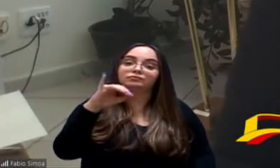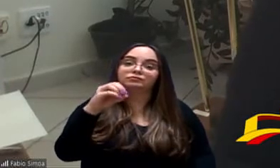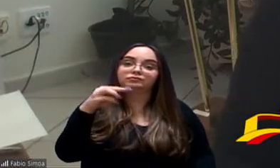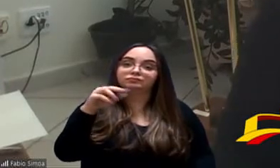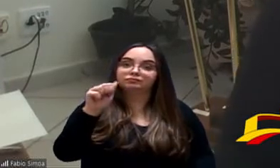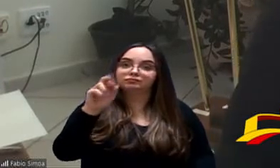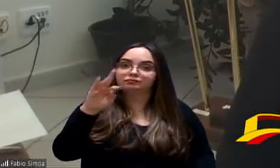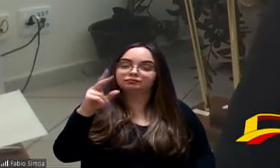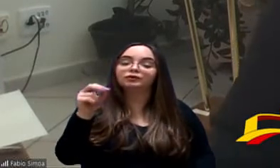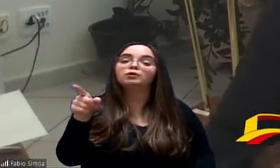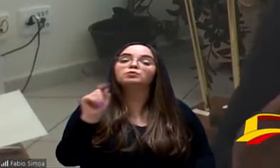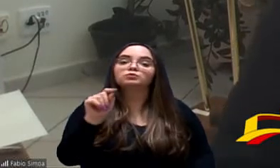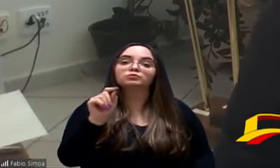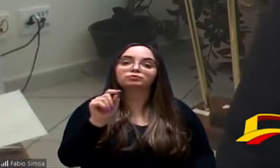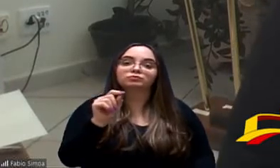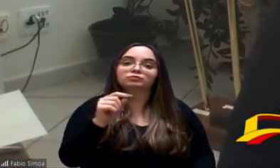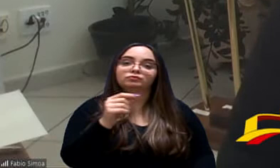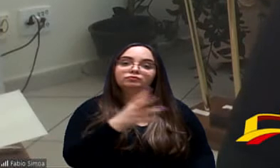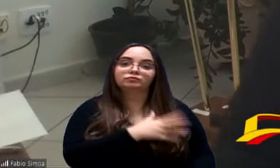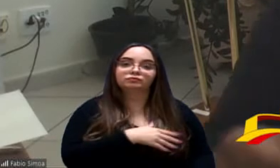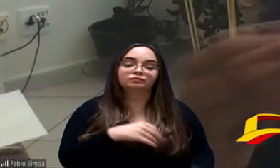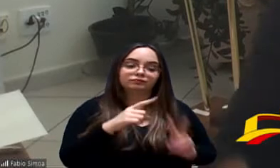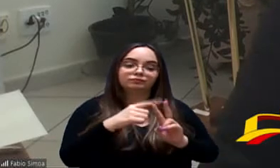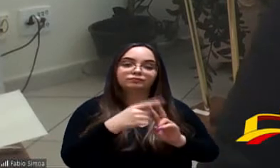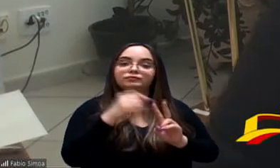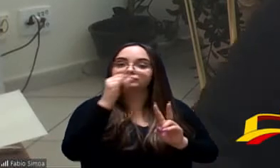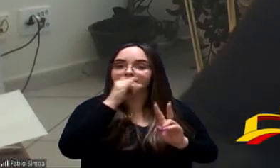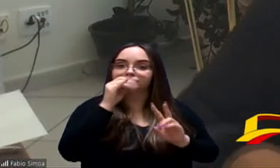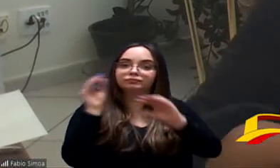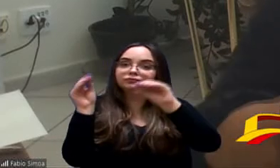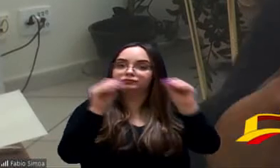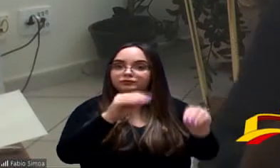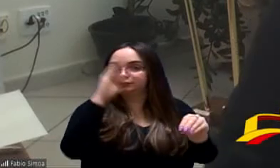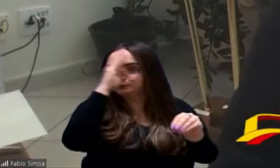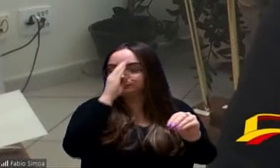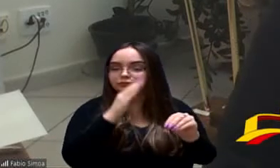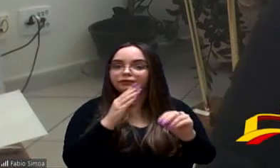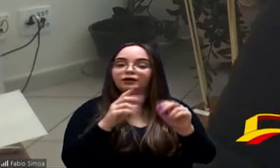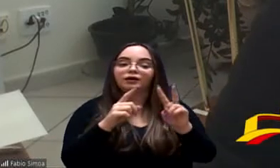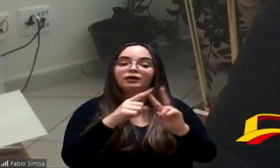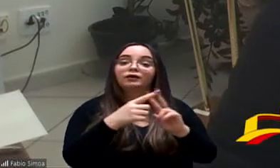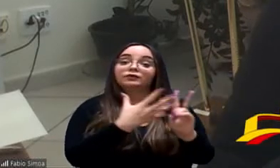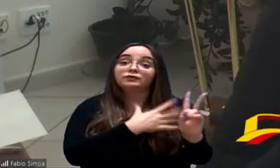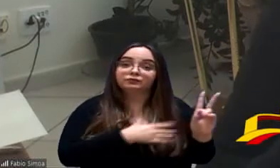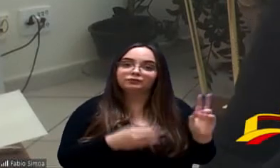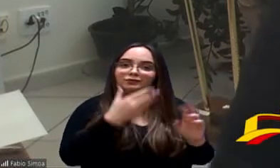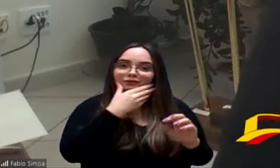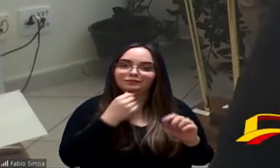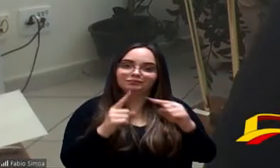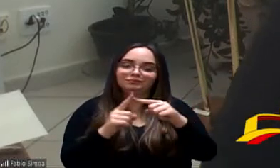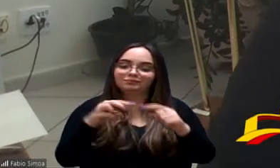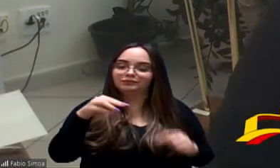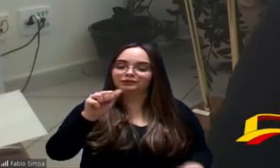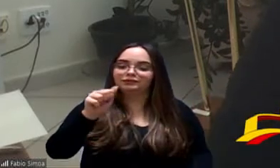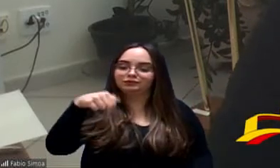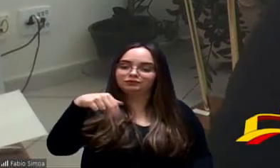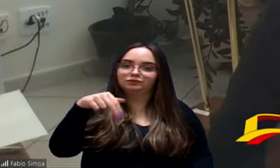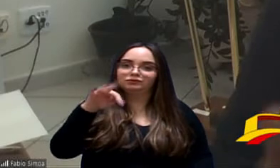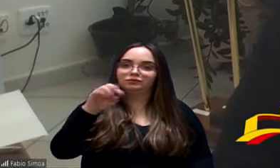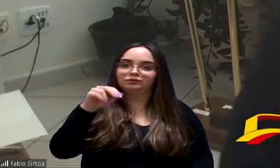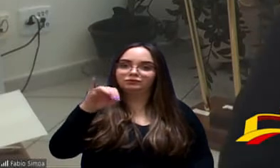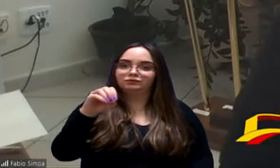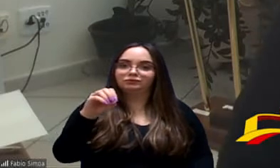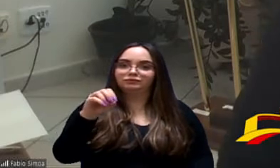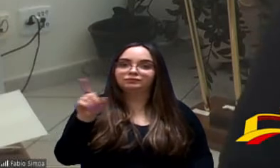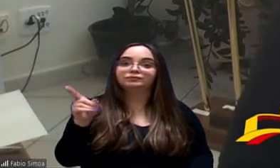bem breve, é um filho de um casal de imigrantes italianos, nascidos aqui em abril de 1908, na cidade